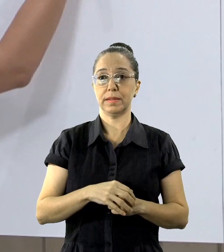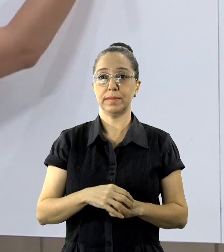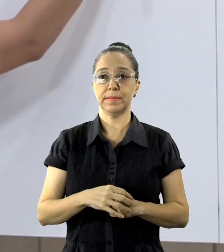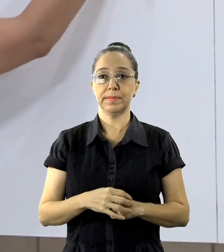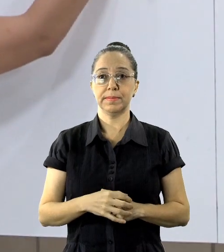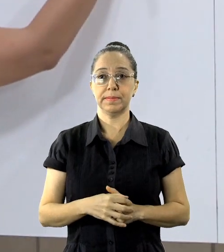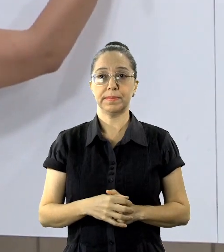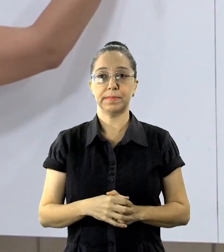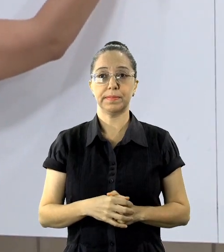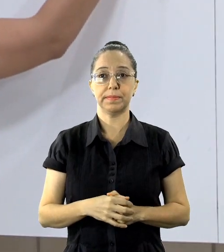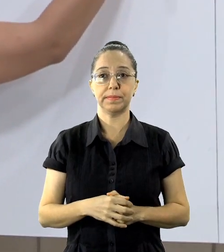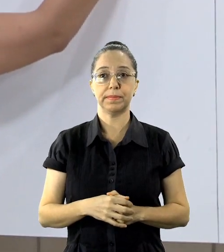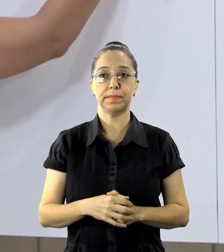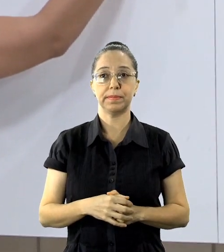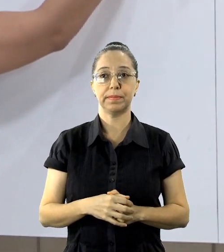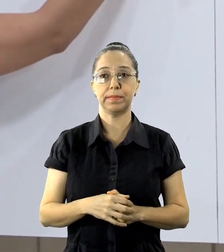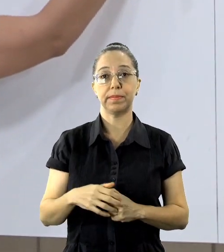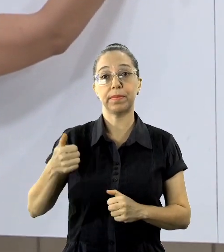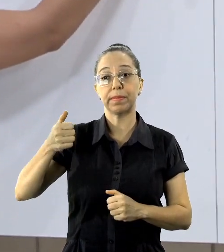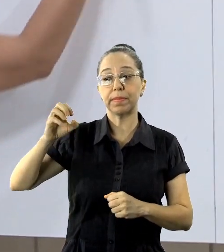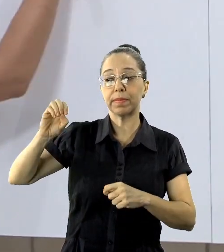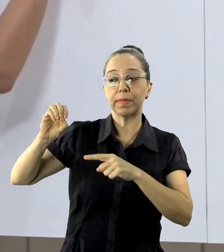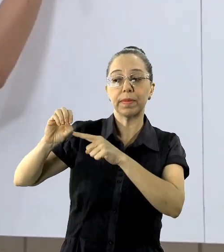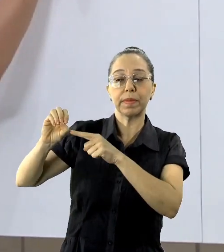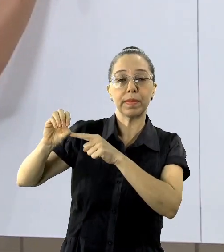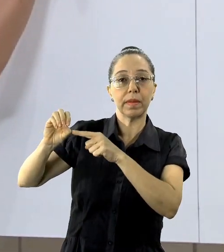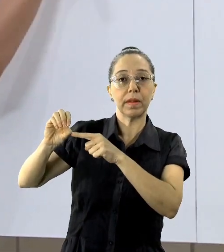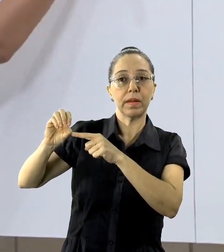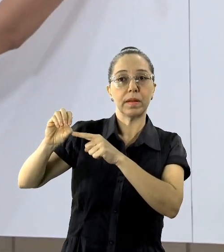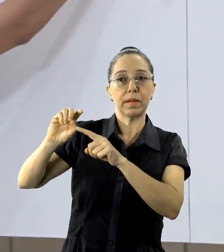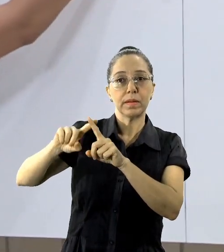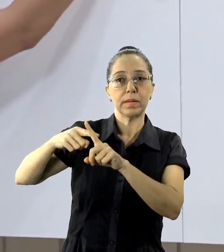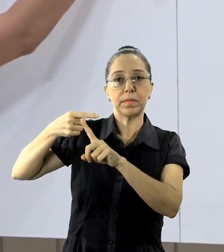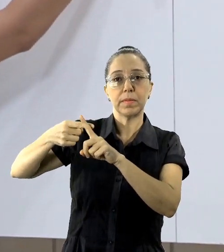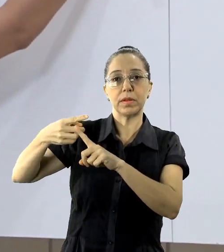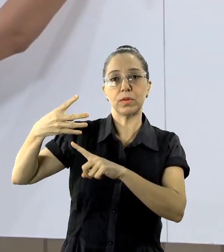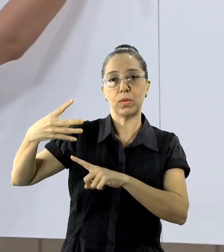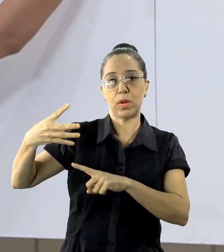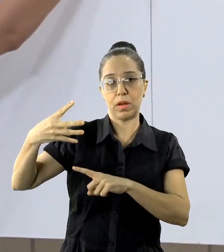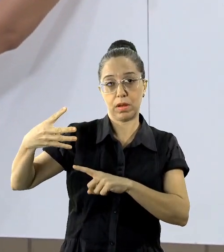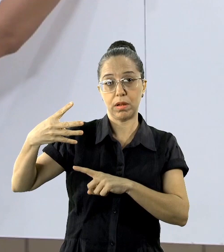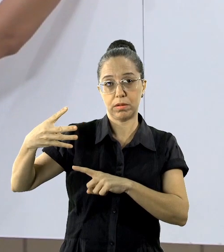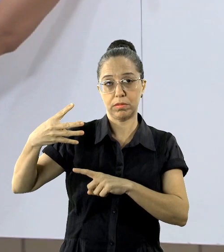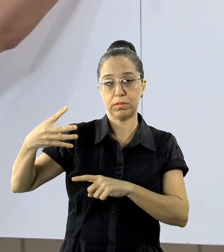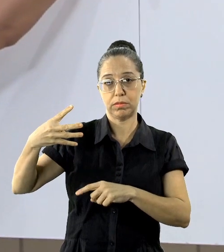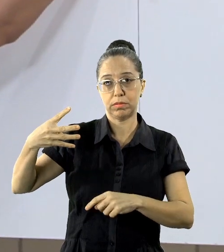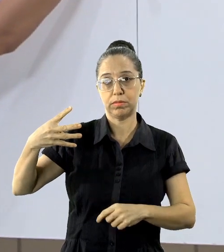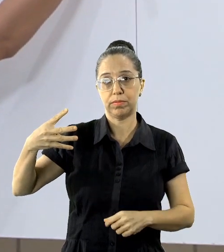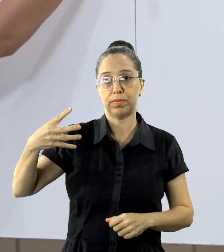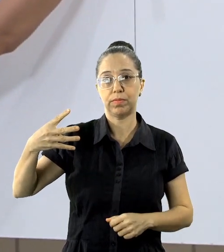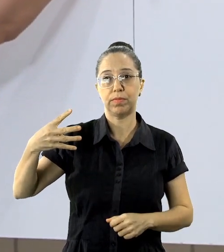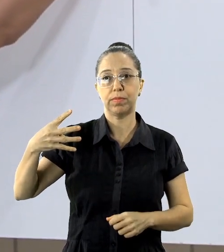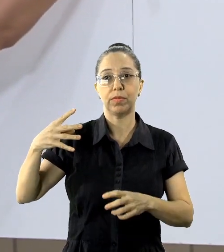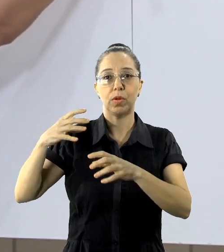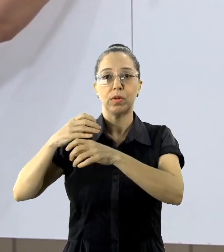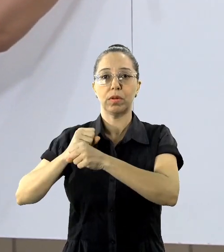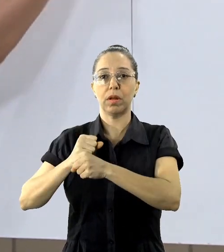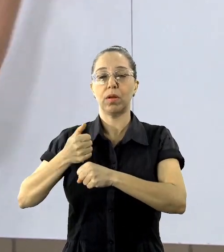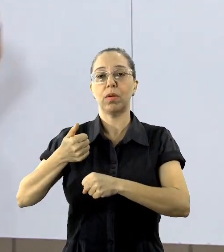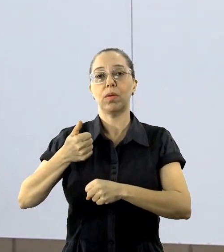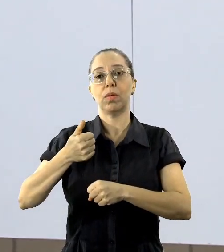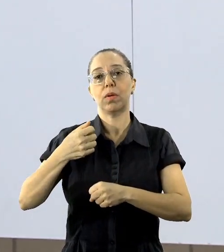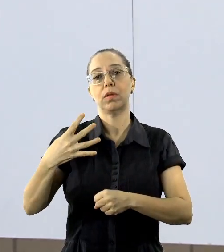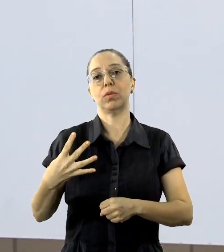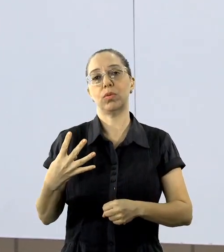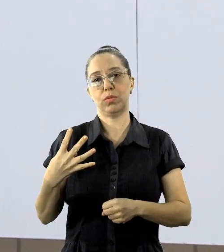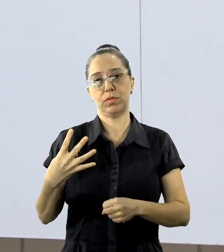puxar aqui. 10 unidades. Mais essas 4 unidades que você tem aqui, nós vamos ter